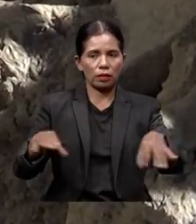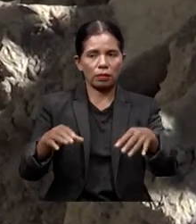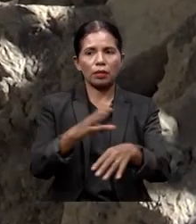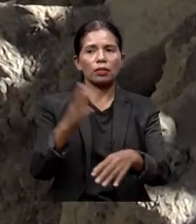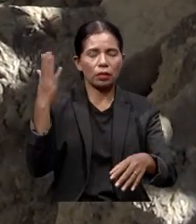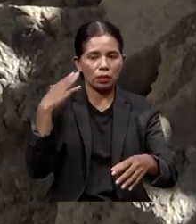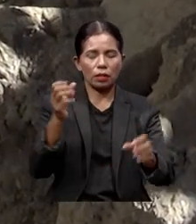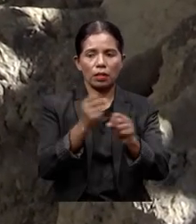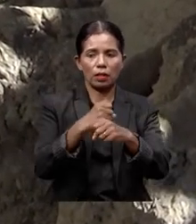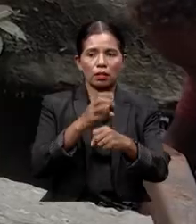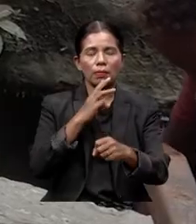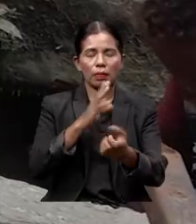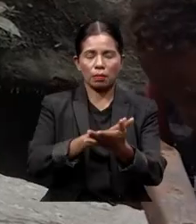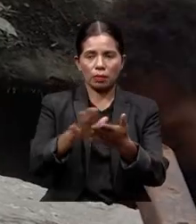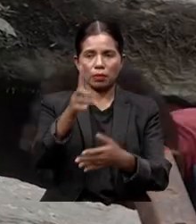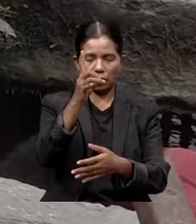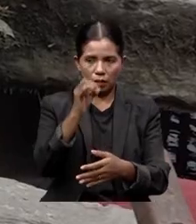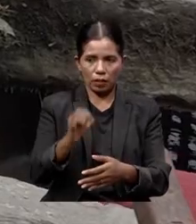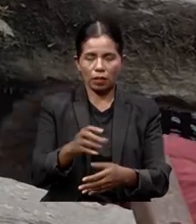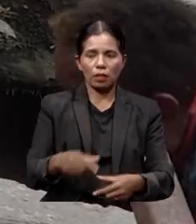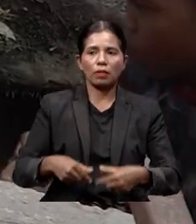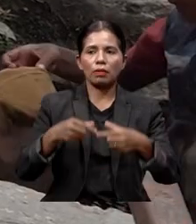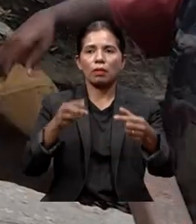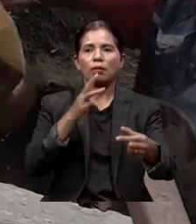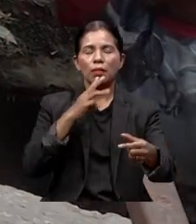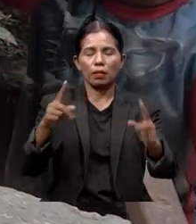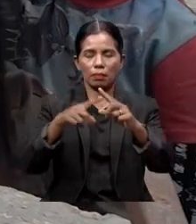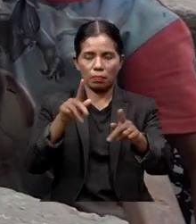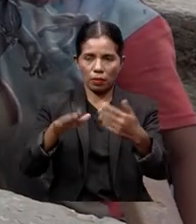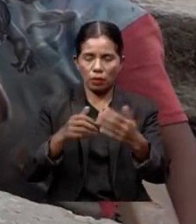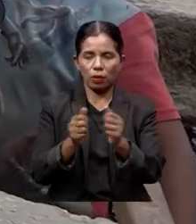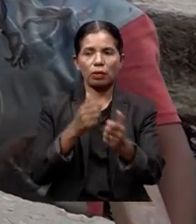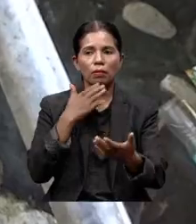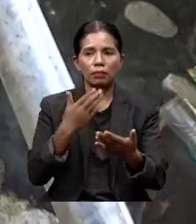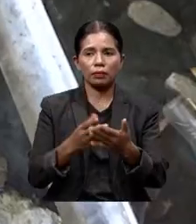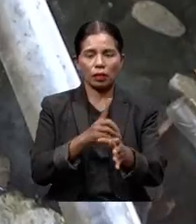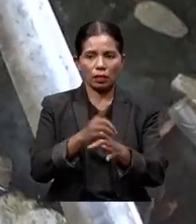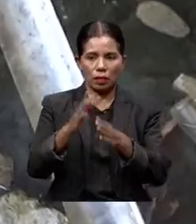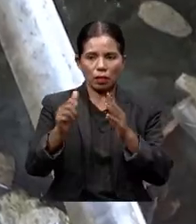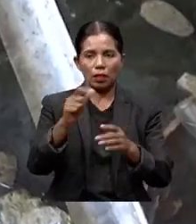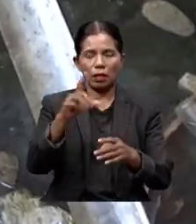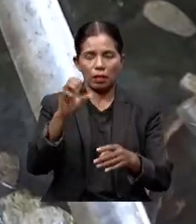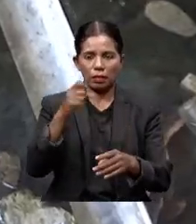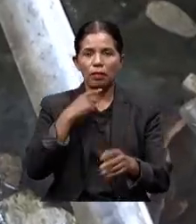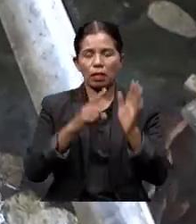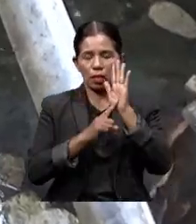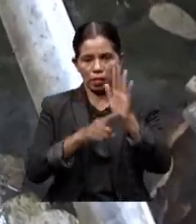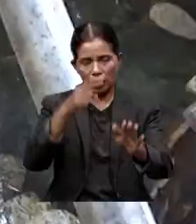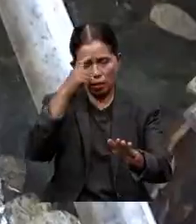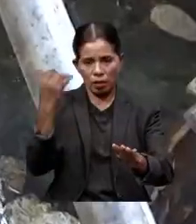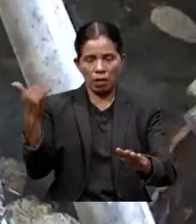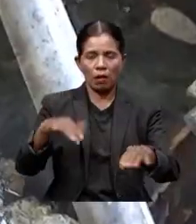ba canalização bem moça capital dele, onde fornece B para a comunidade hodia. Diretor Aleixo da Costa Atolia Hirakne, tamba